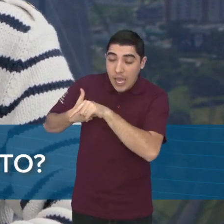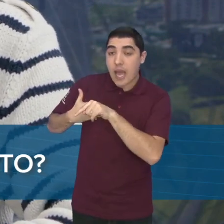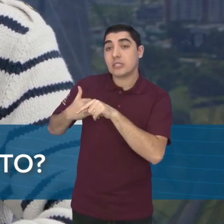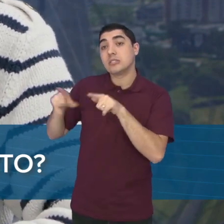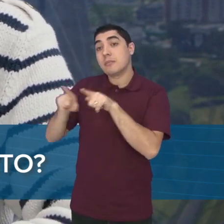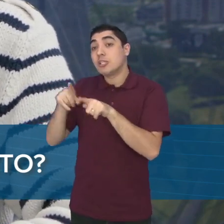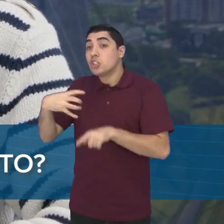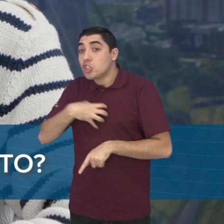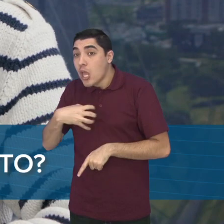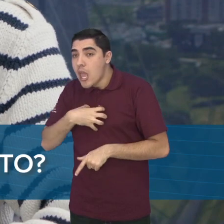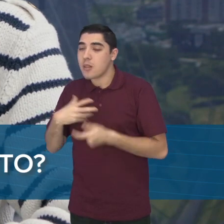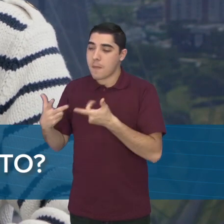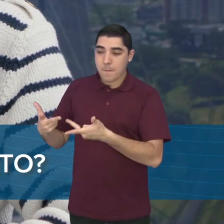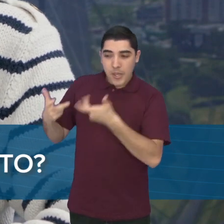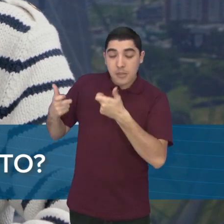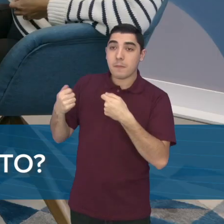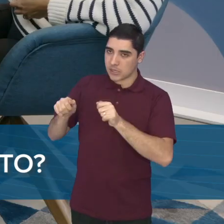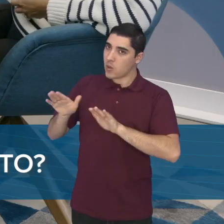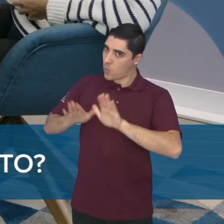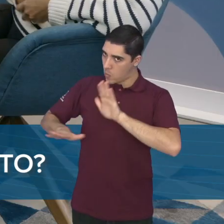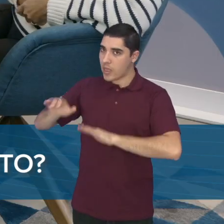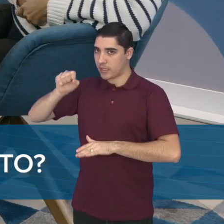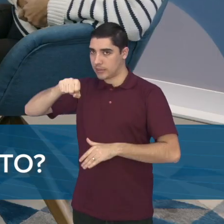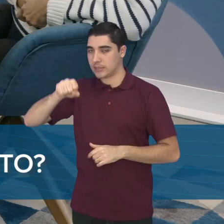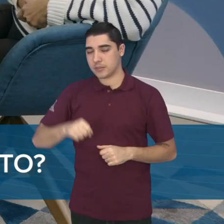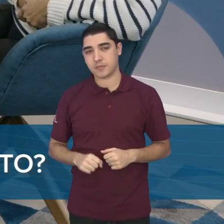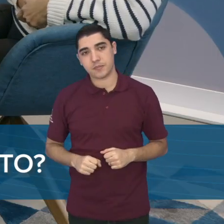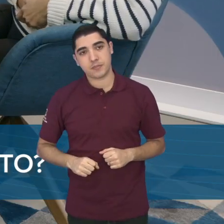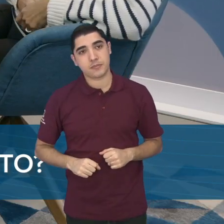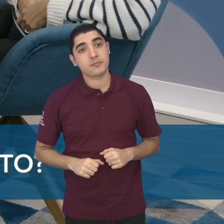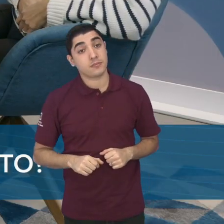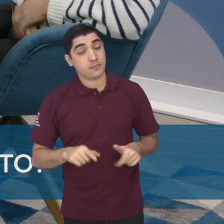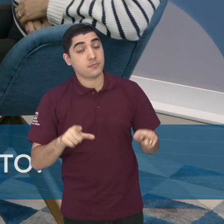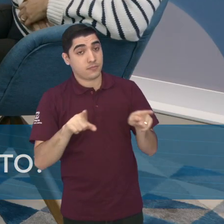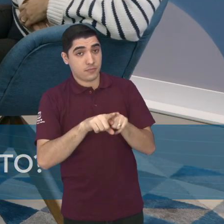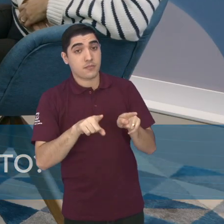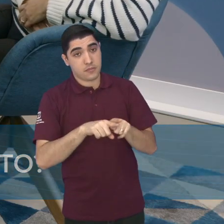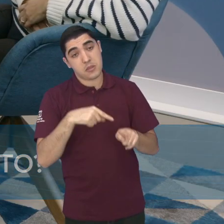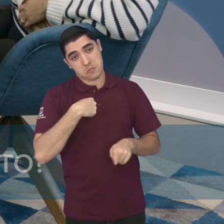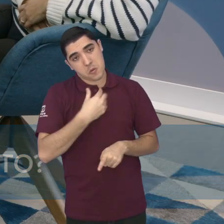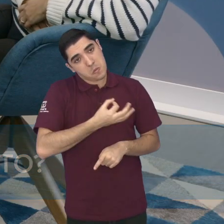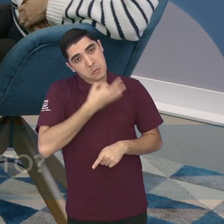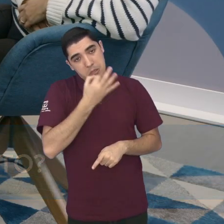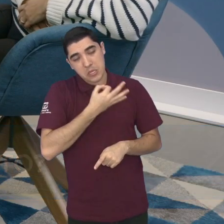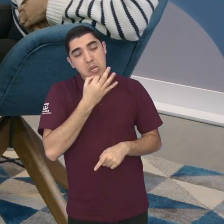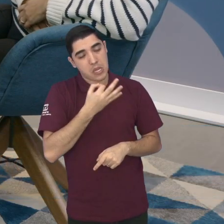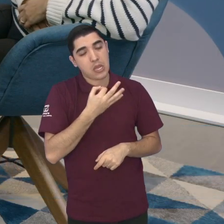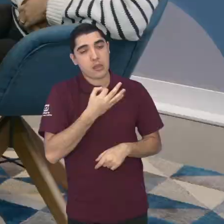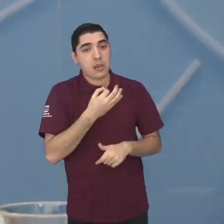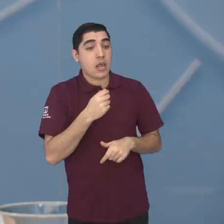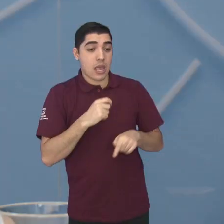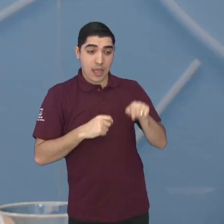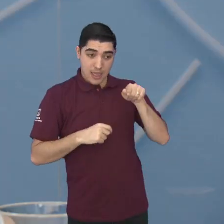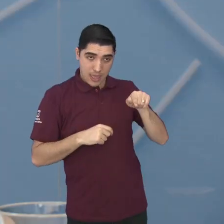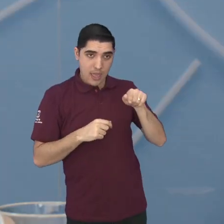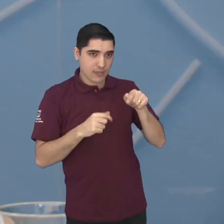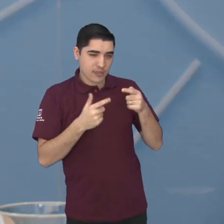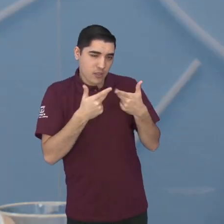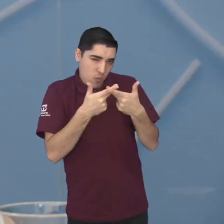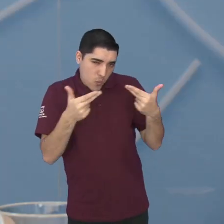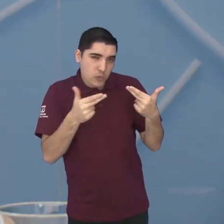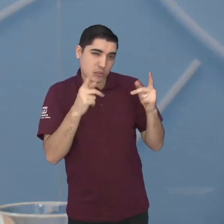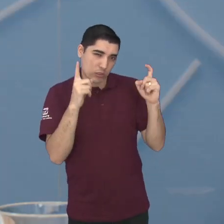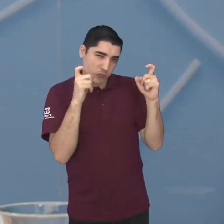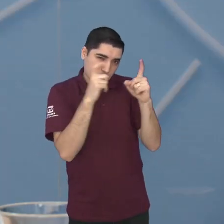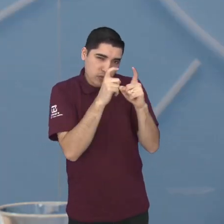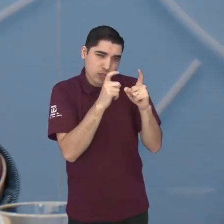acordo com a situação, mas tendo esse cuidado, sim, de ser falado. Né? E acho que até enfim, falar, né, sobre